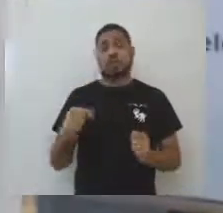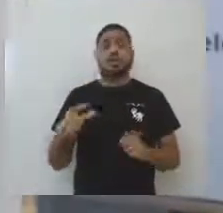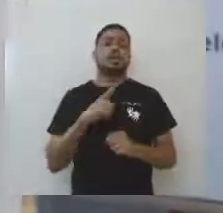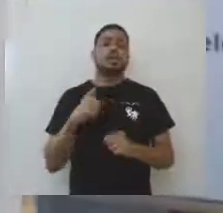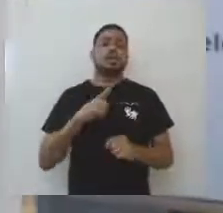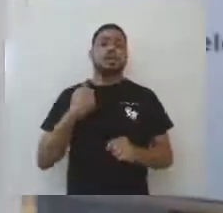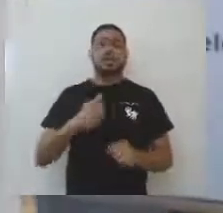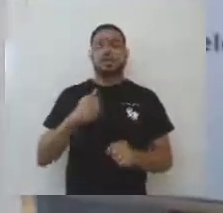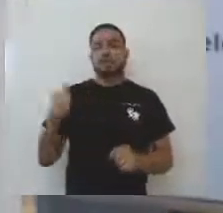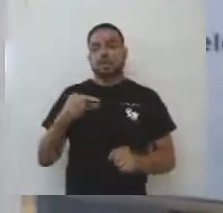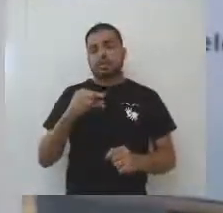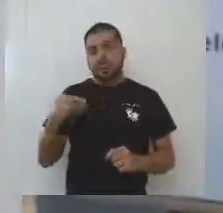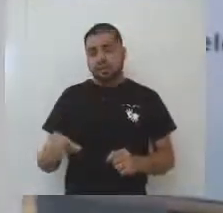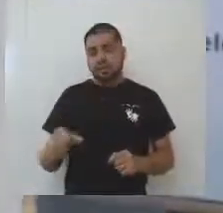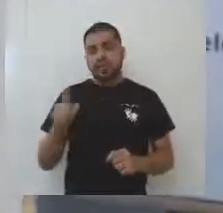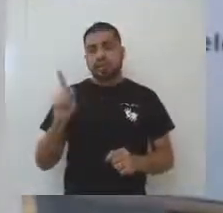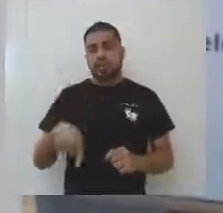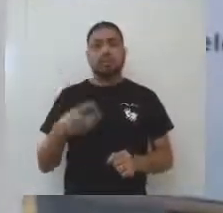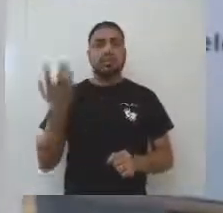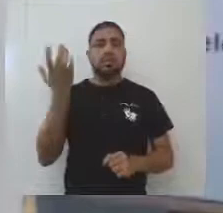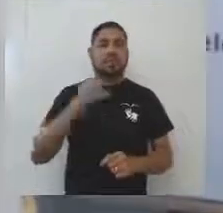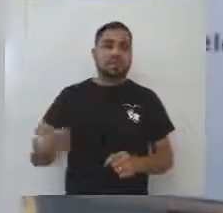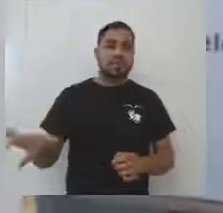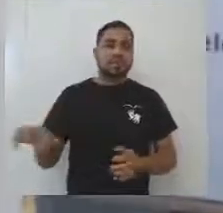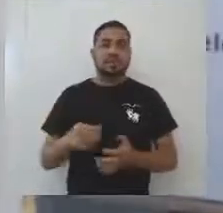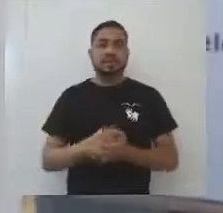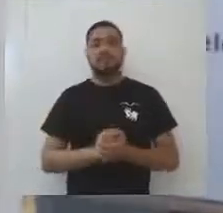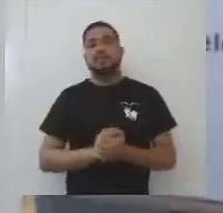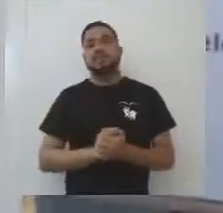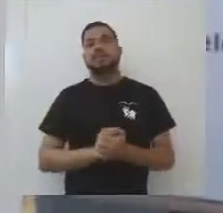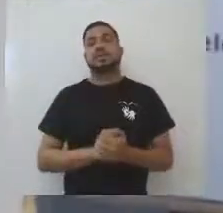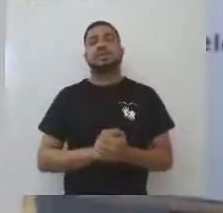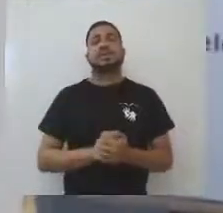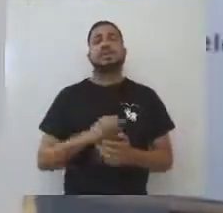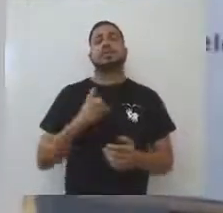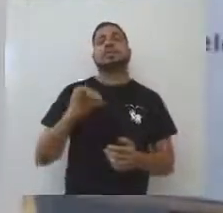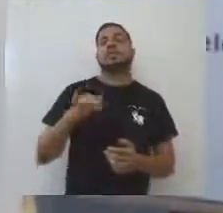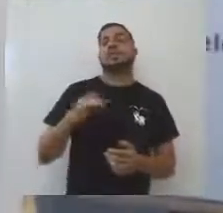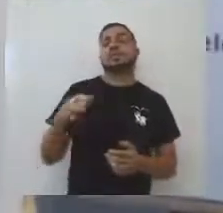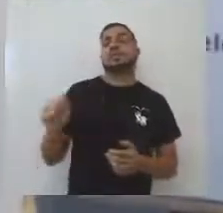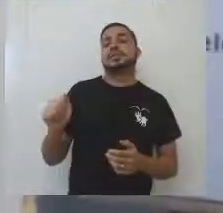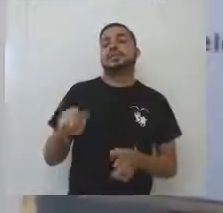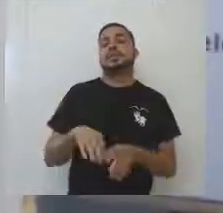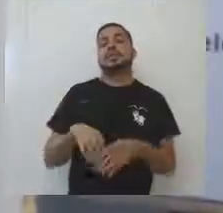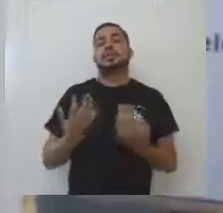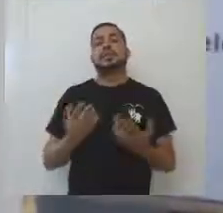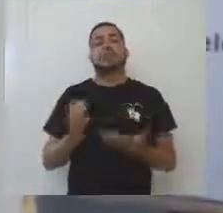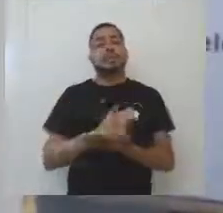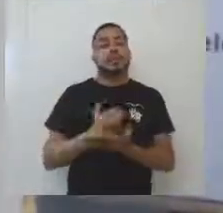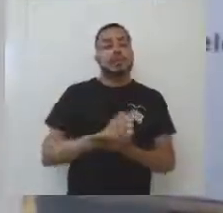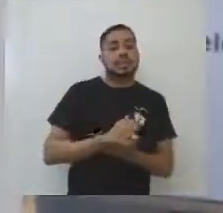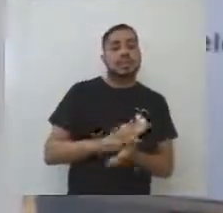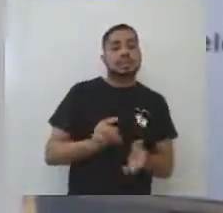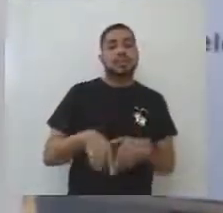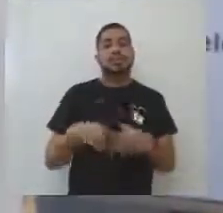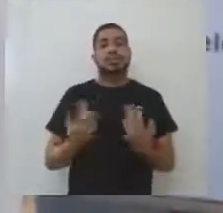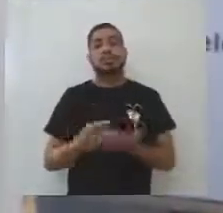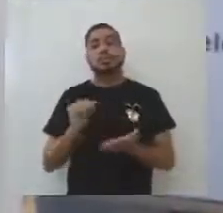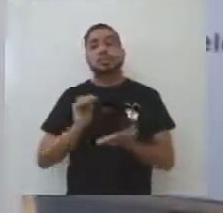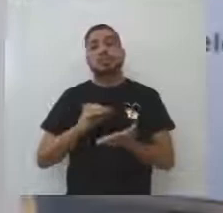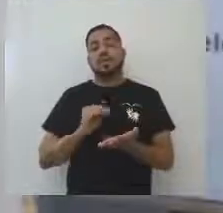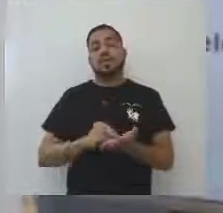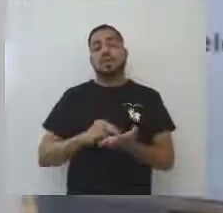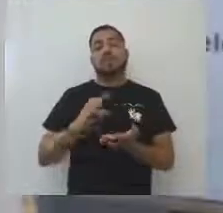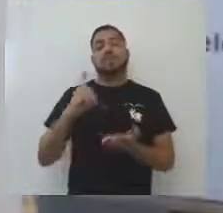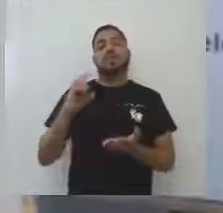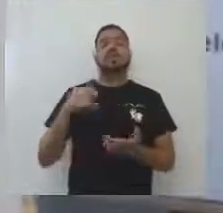ser azinho, azinho, ela é completa, beleza? Dominância incompleta ou intermediária ou falta de